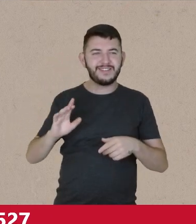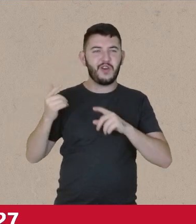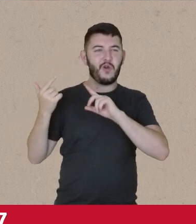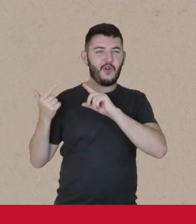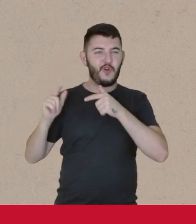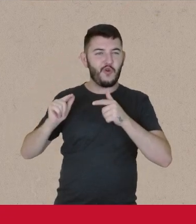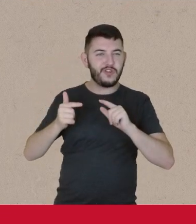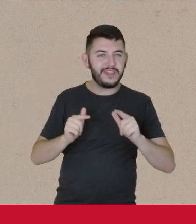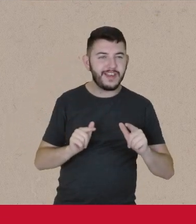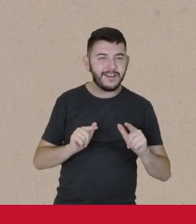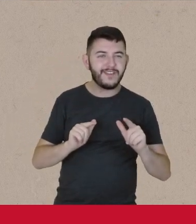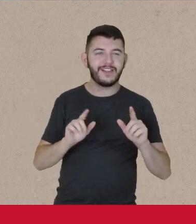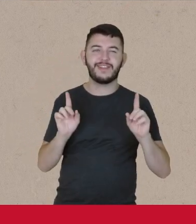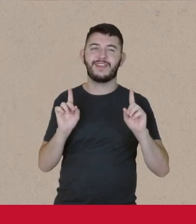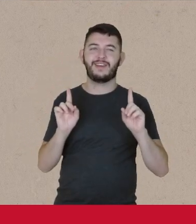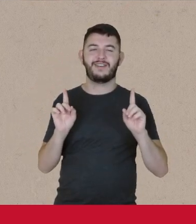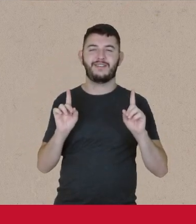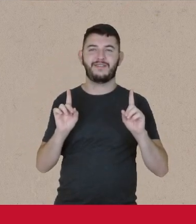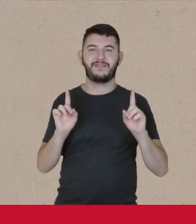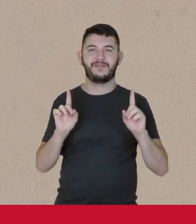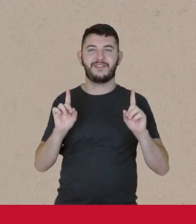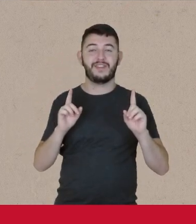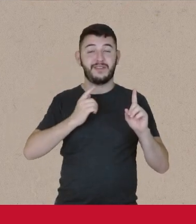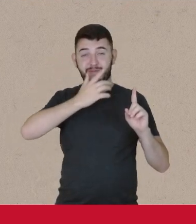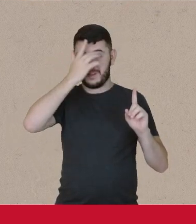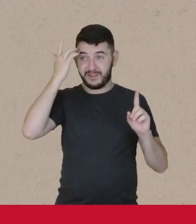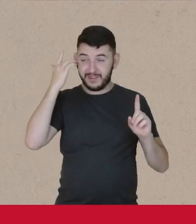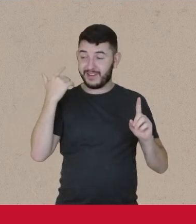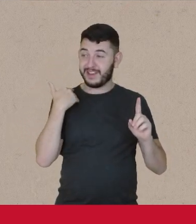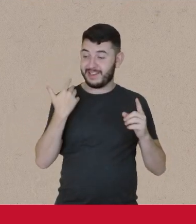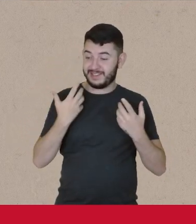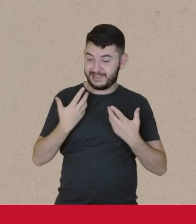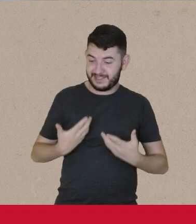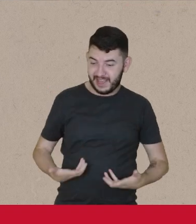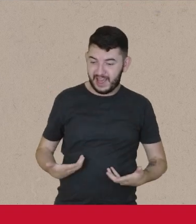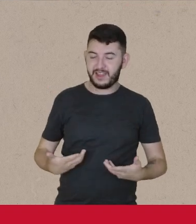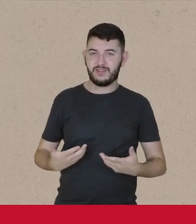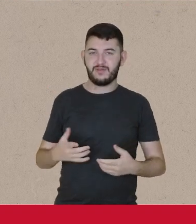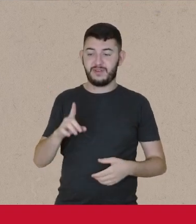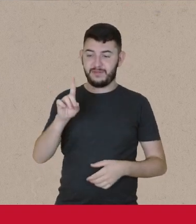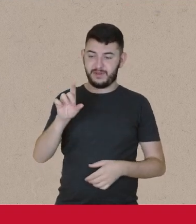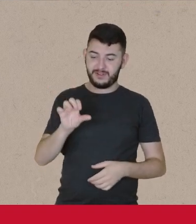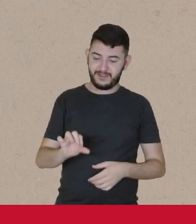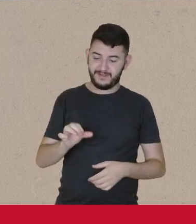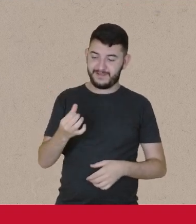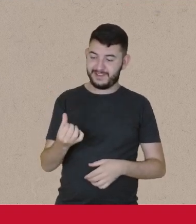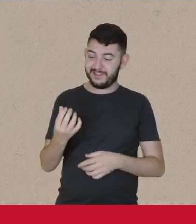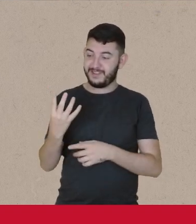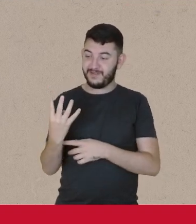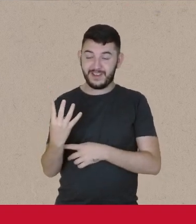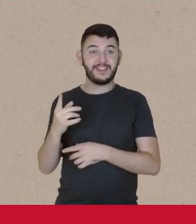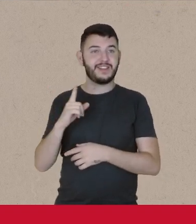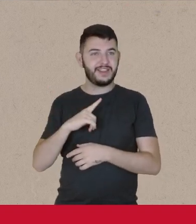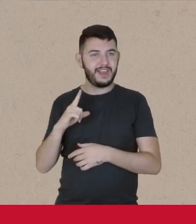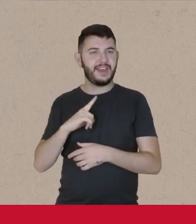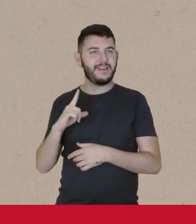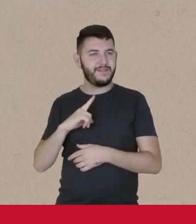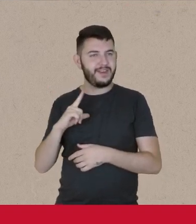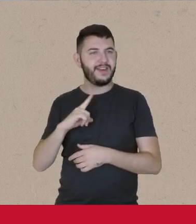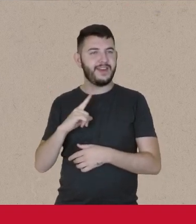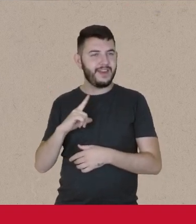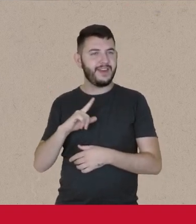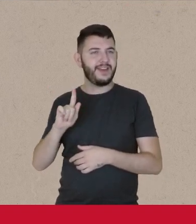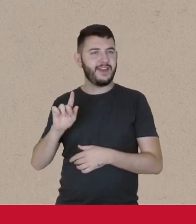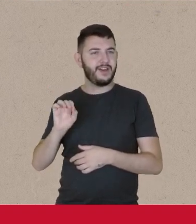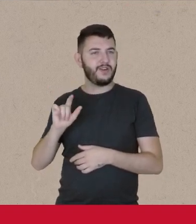até cansadas de me ouvir falar nisso. Em 64 houve um golpe, não foi, Meg? Mas em 65 o povo derrotou a ditadura na